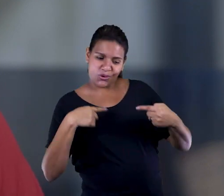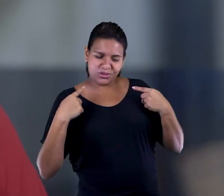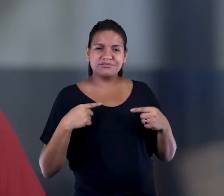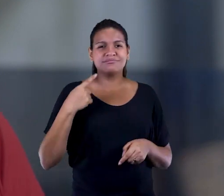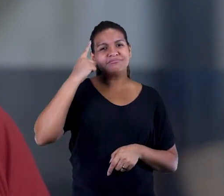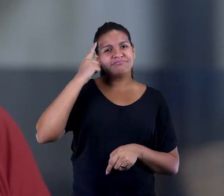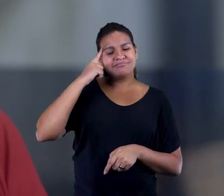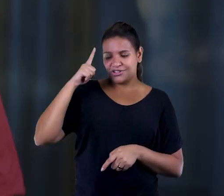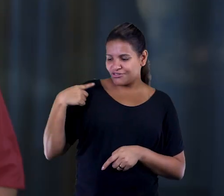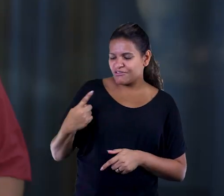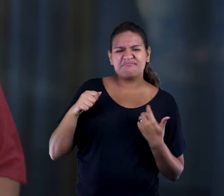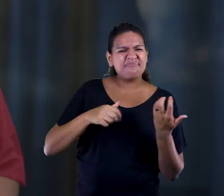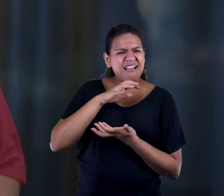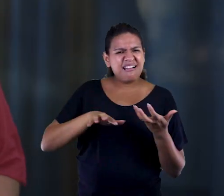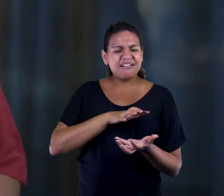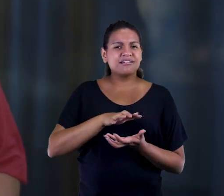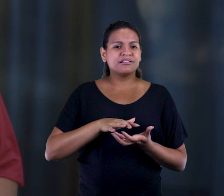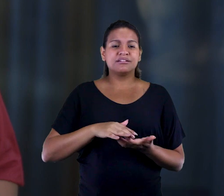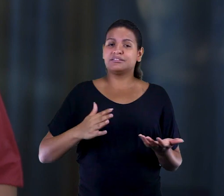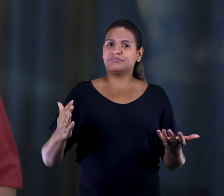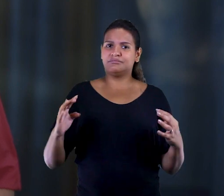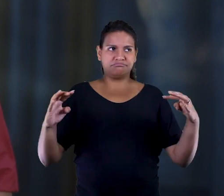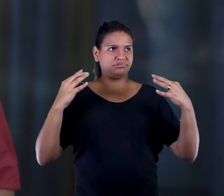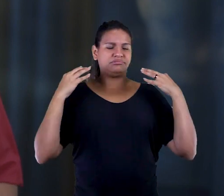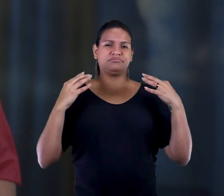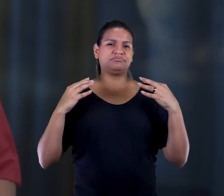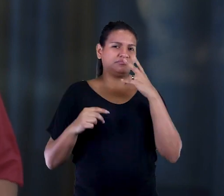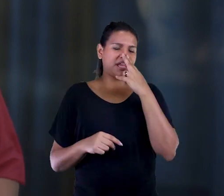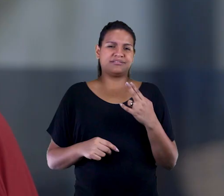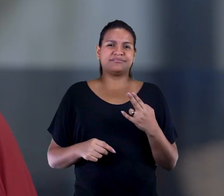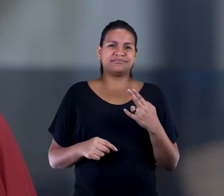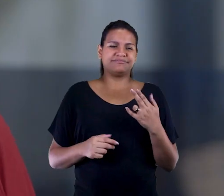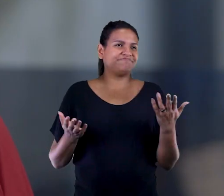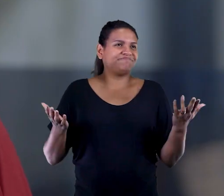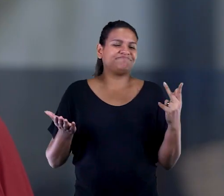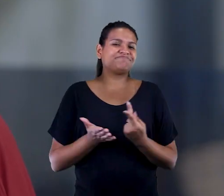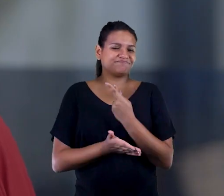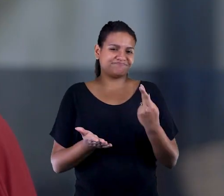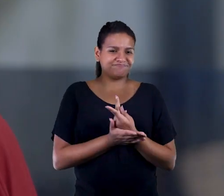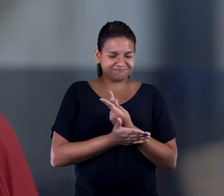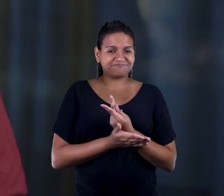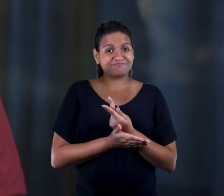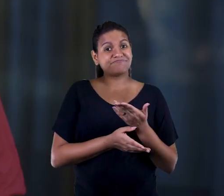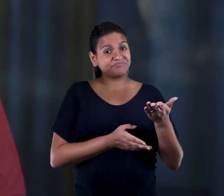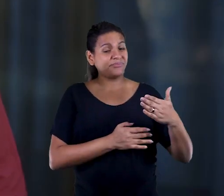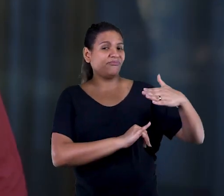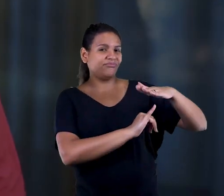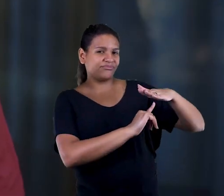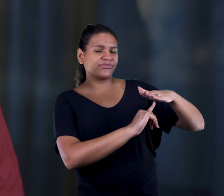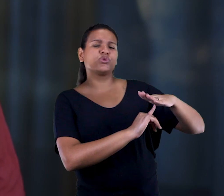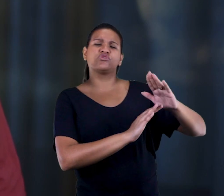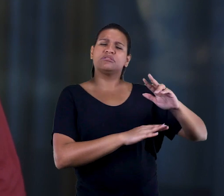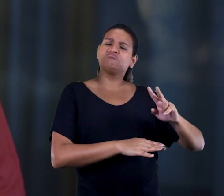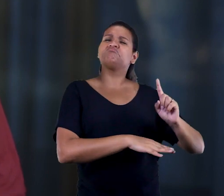como vândalos. E a gente ficou com uma imagem distorcida. Posso dizer que por parte da mídia, o Instituto acabou